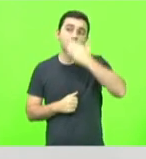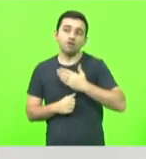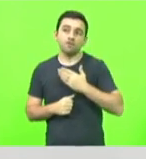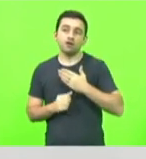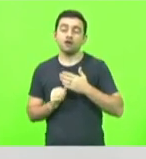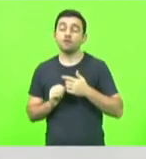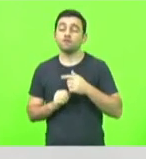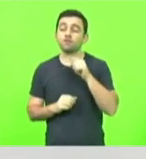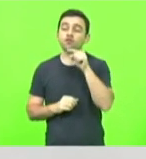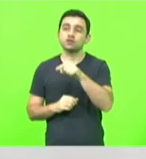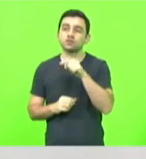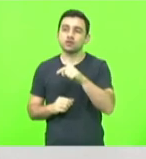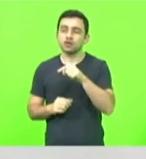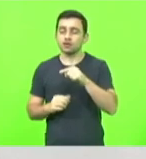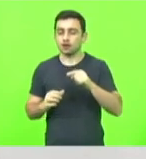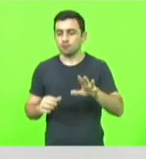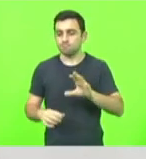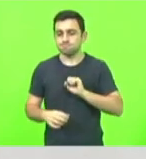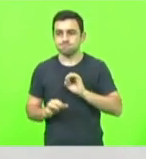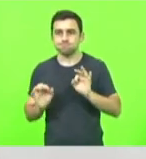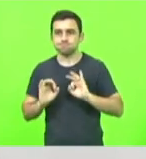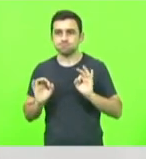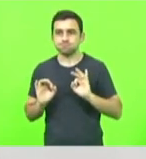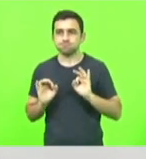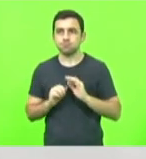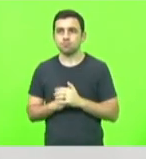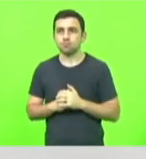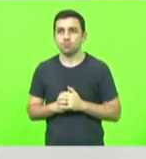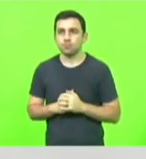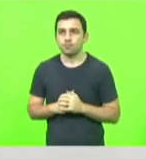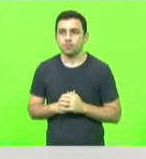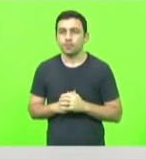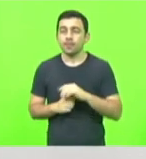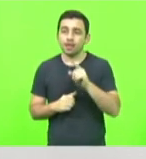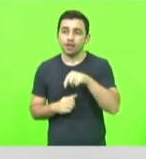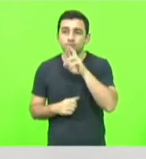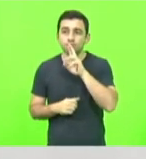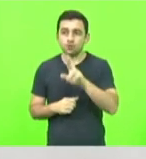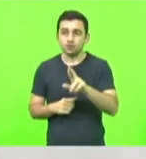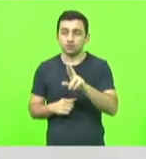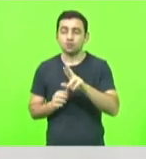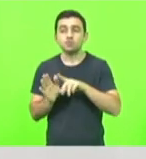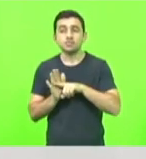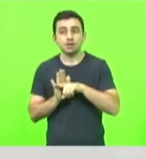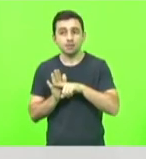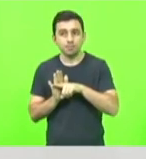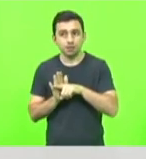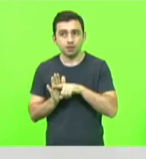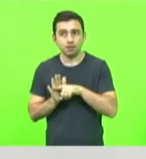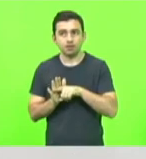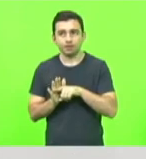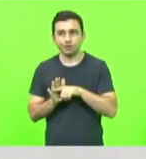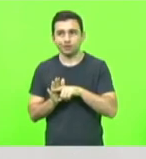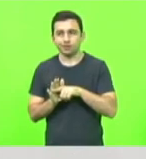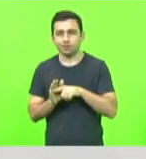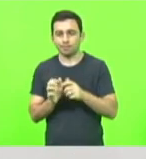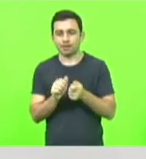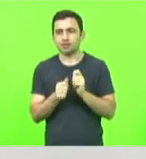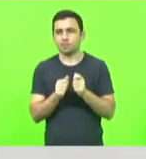está contaminado é o resultado do exame e não o passaporte